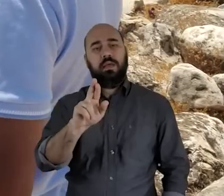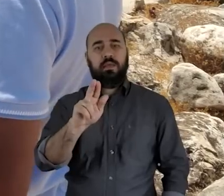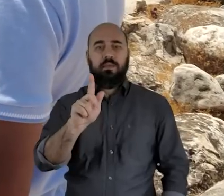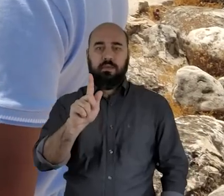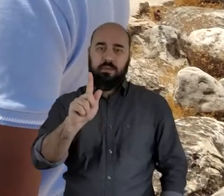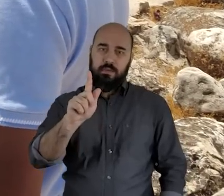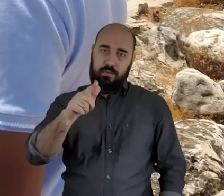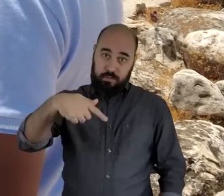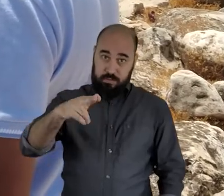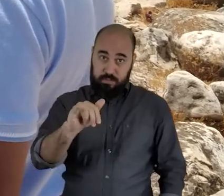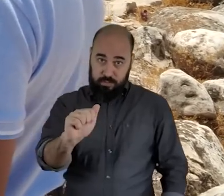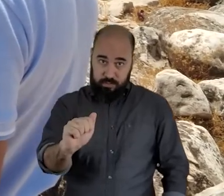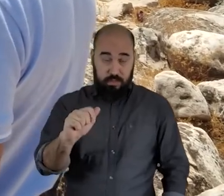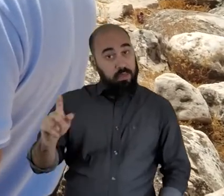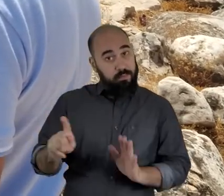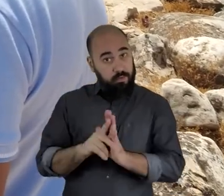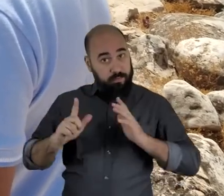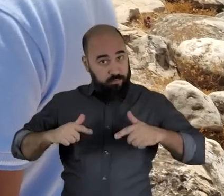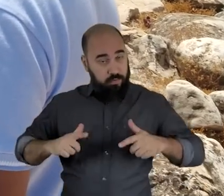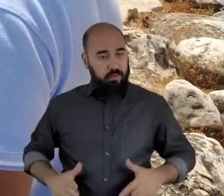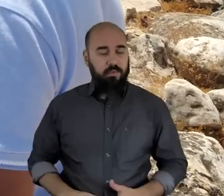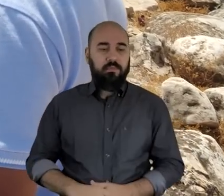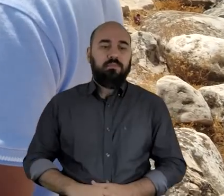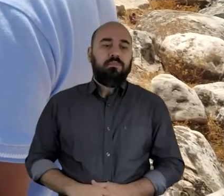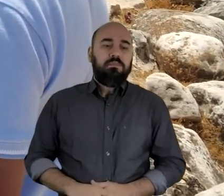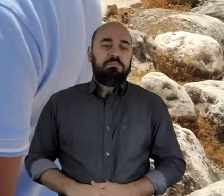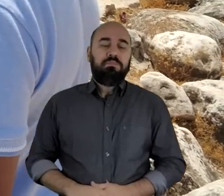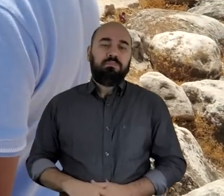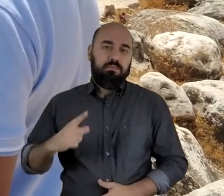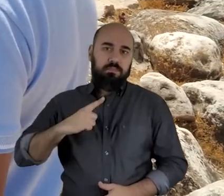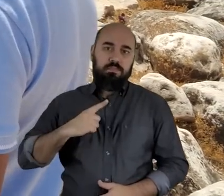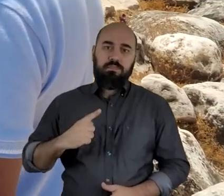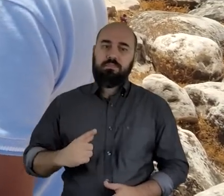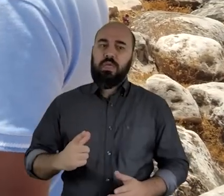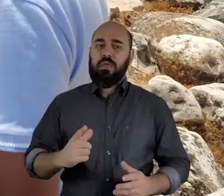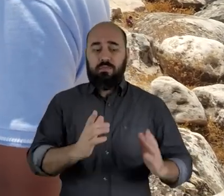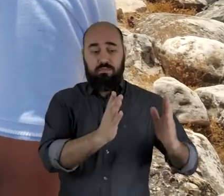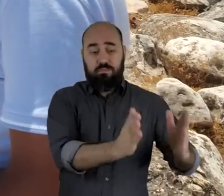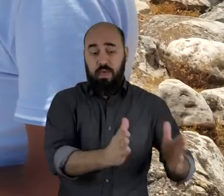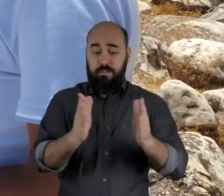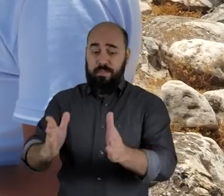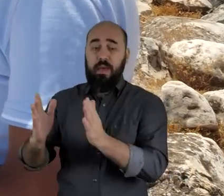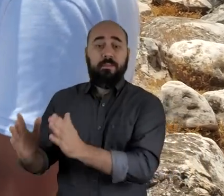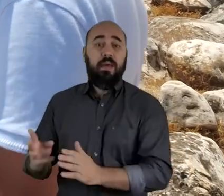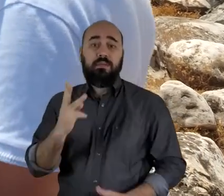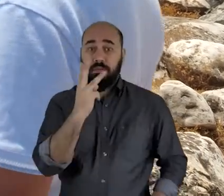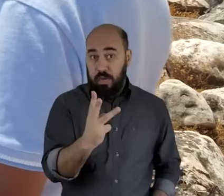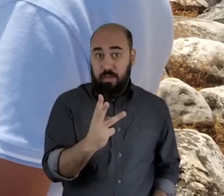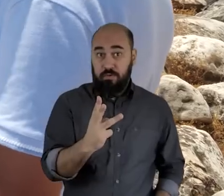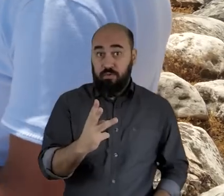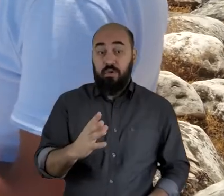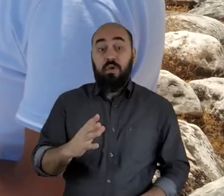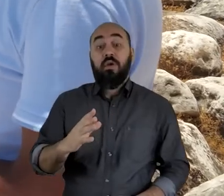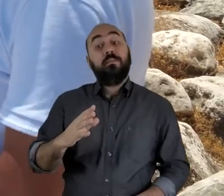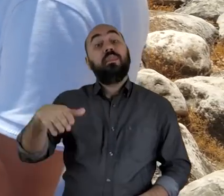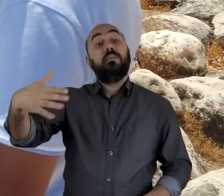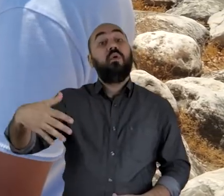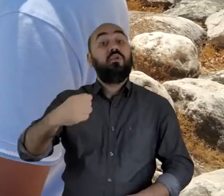Mas aqui temos um portão com 6 câmaras e no local que você comentou eram 4 câmaras. Então o portão é bem